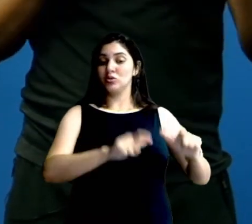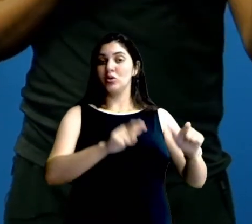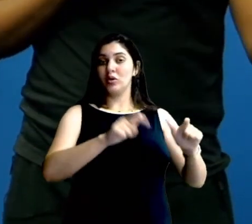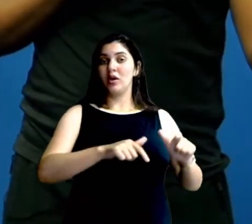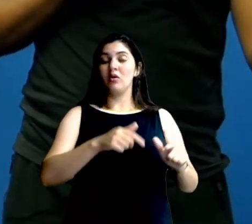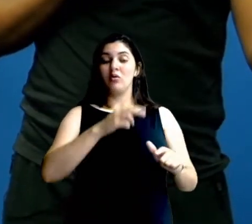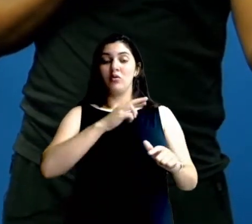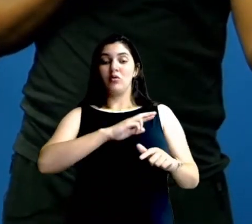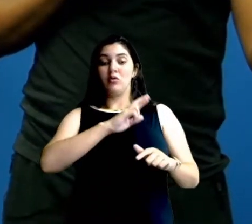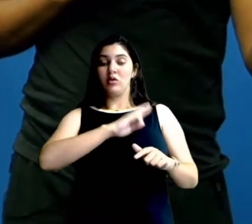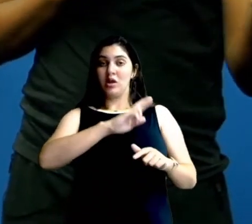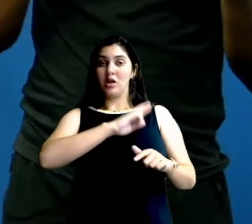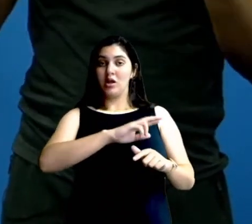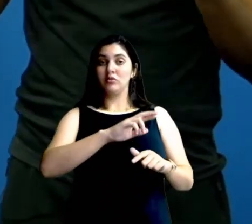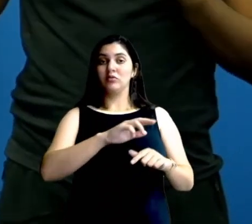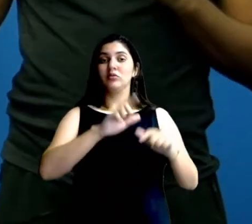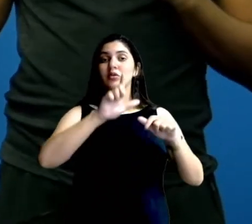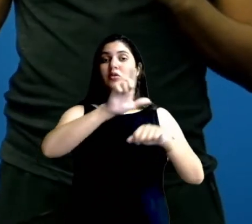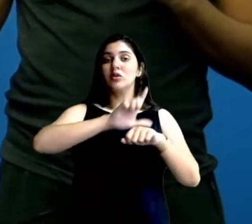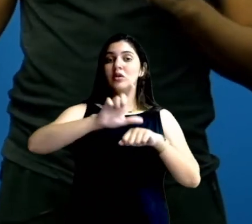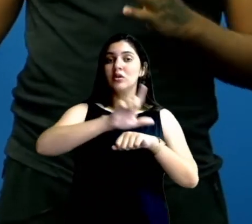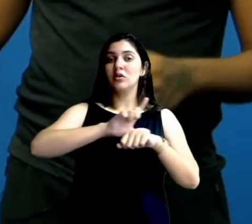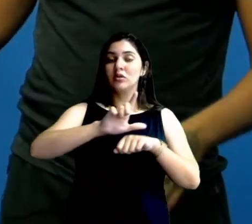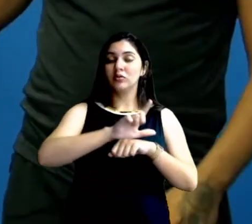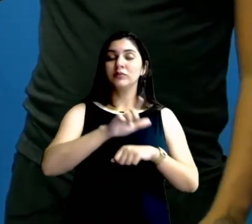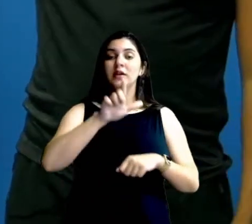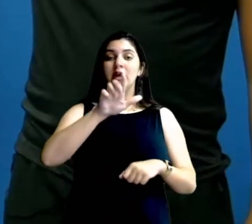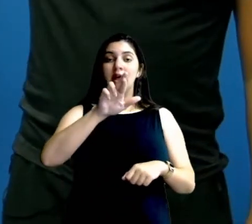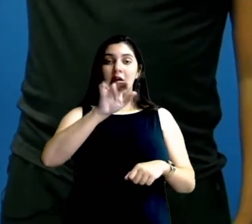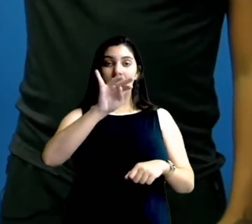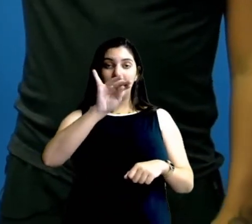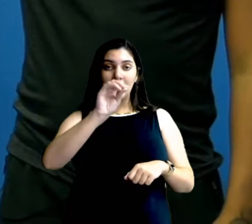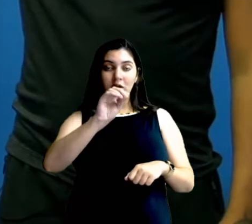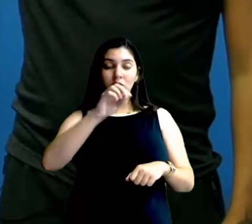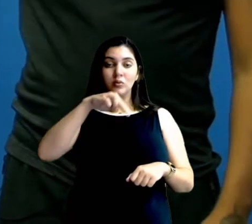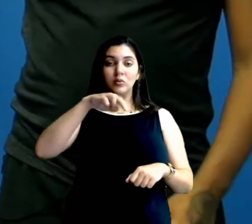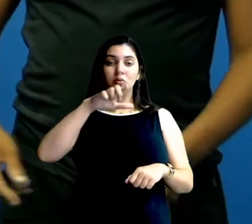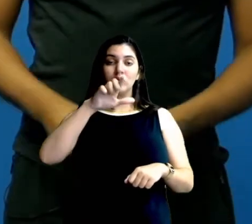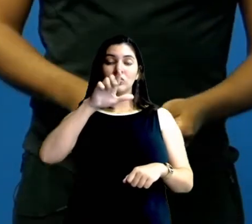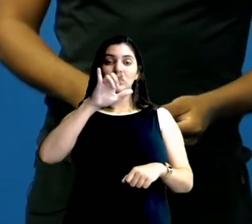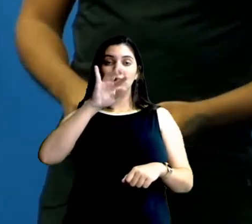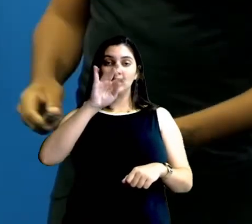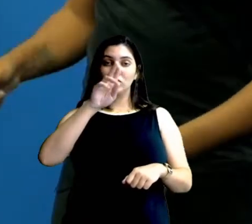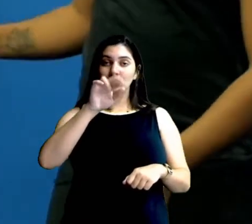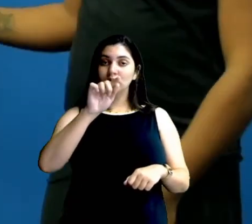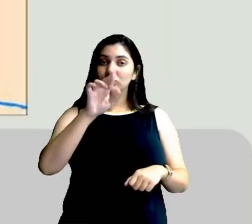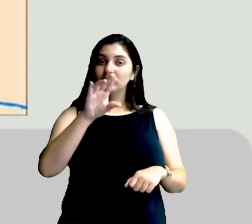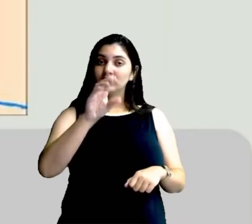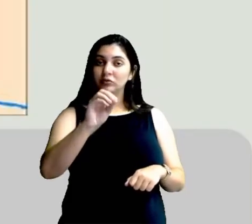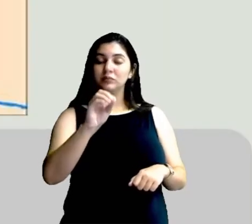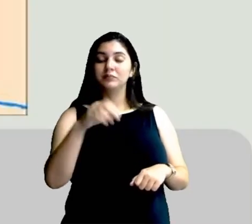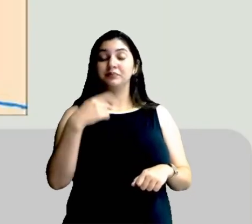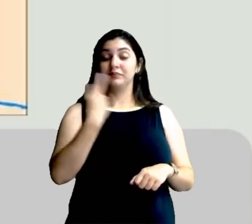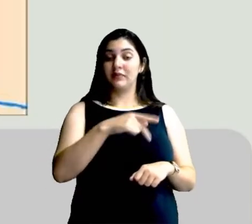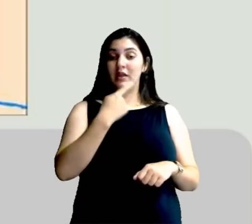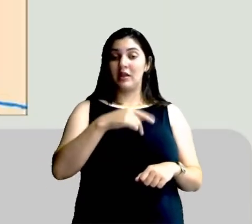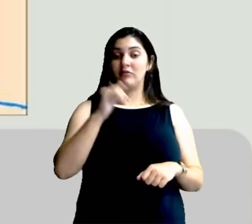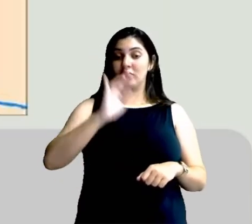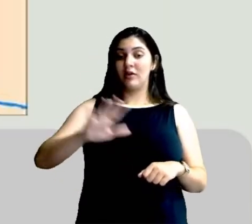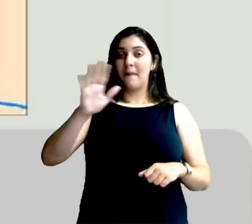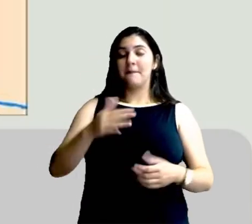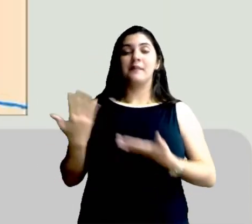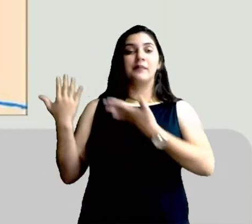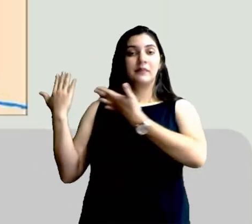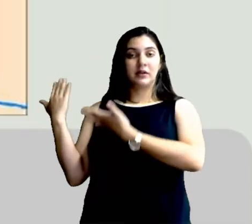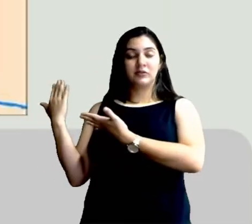reino de Kush por isso que a gente pode chamar tanto de novo é quanto Reino de Kush tá e esta esta figura